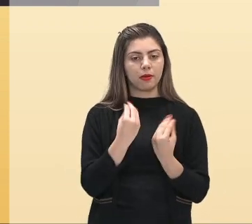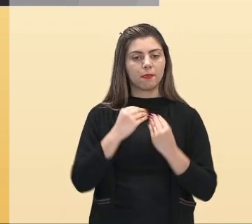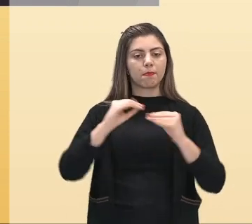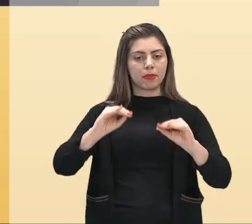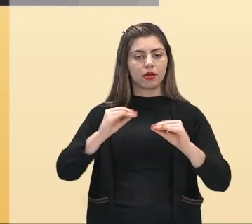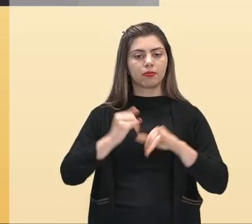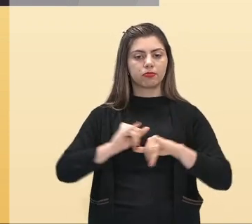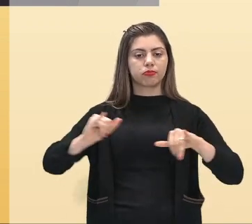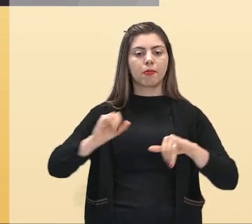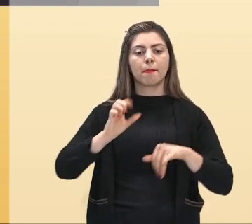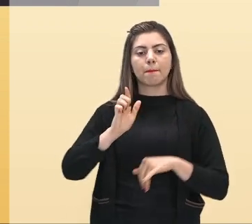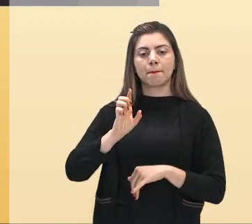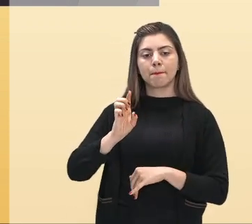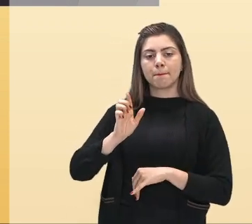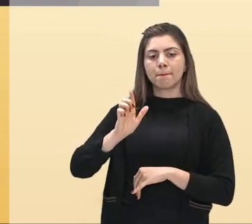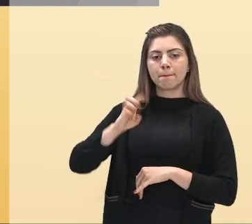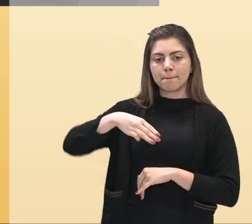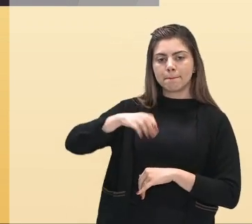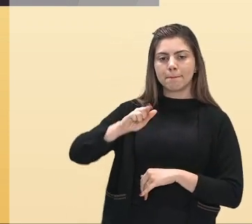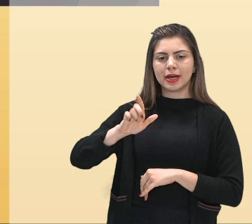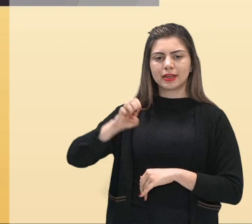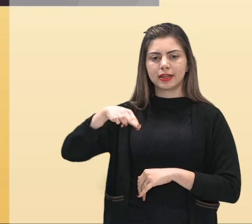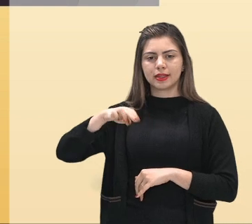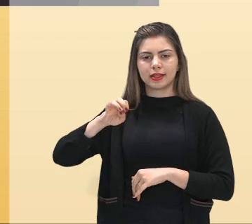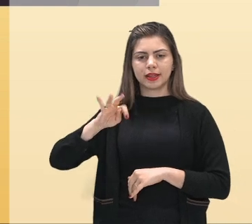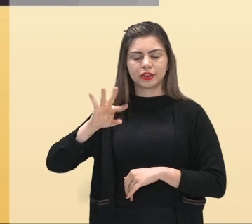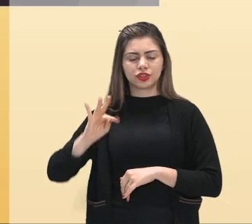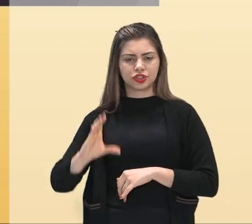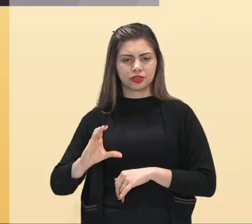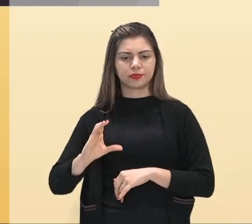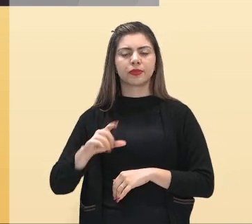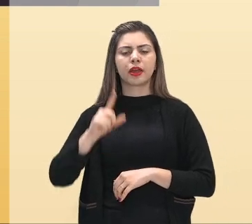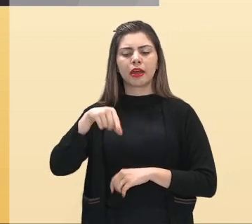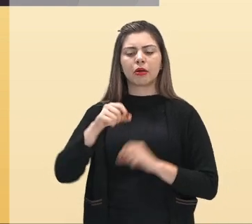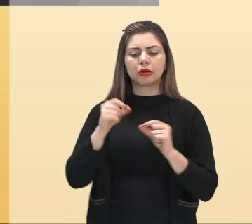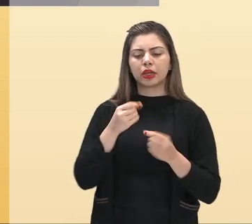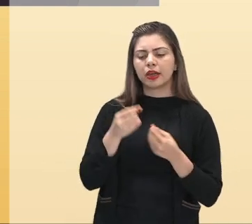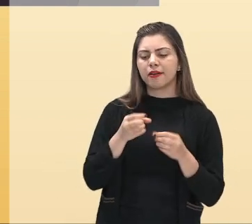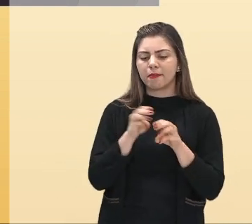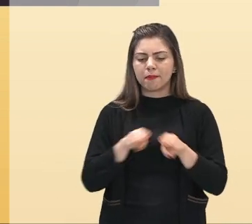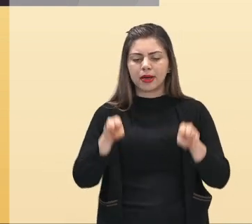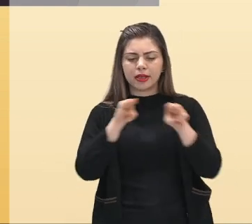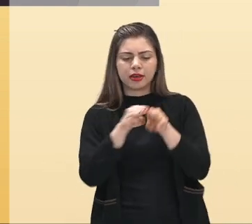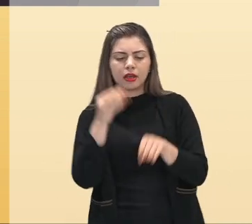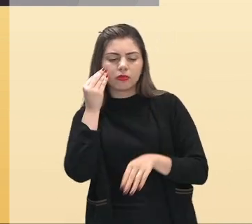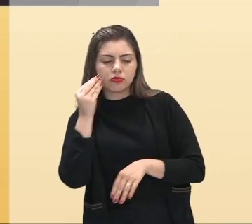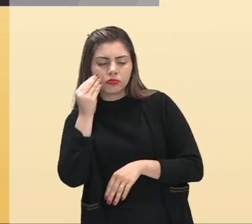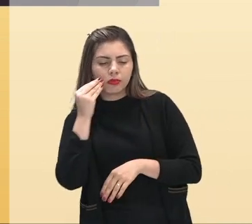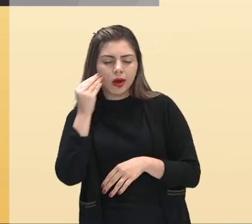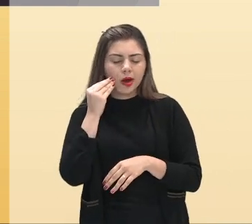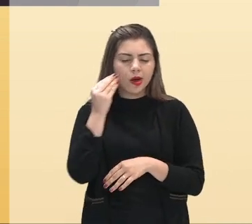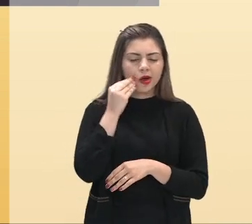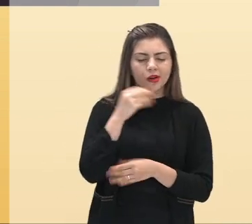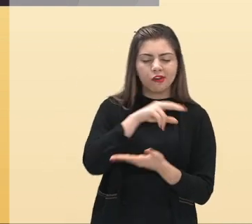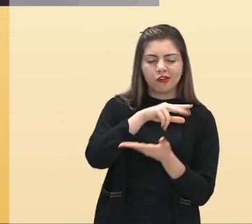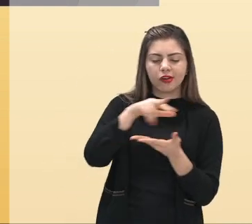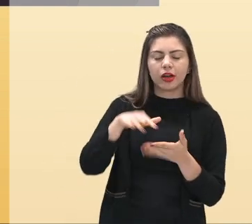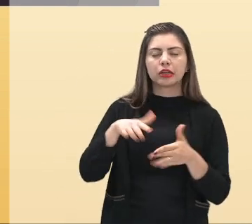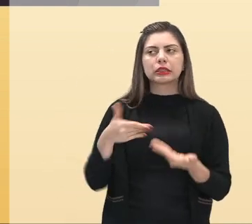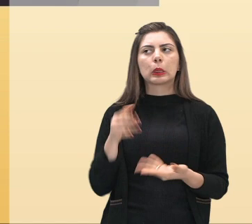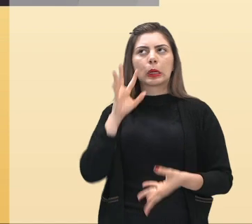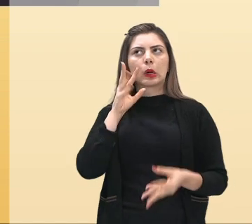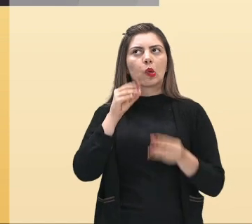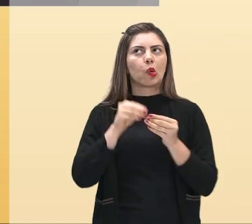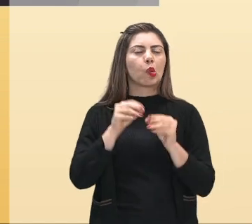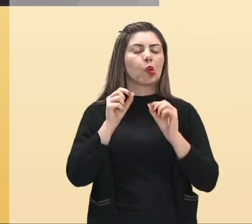The Magnet, na qual descreveu várias experiências magnéticas, chegando à conclusão, entre outras, de